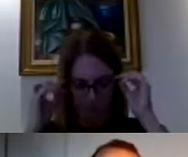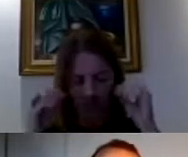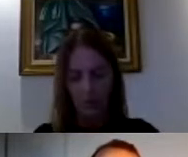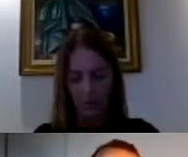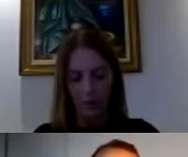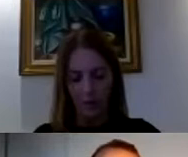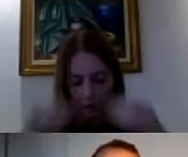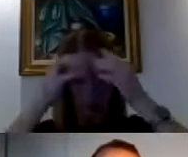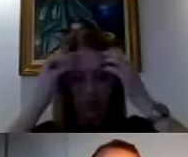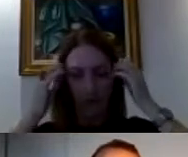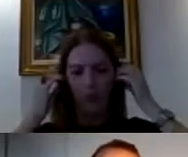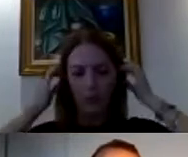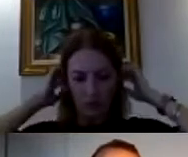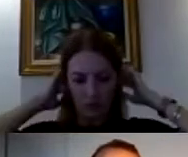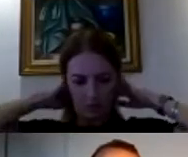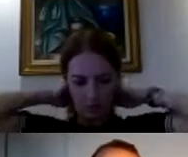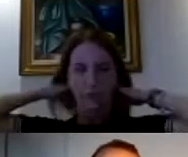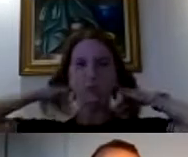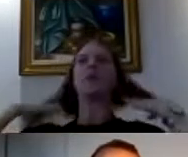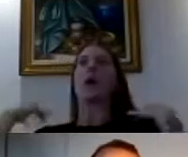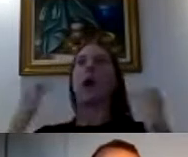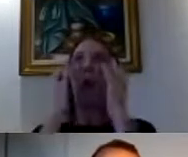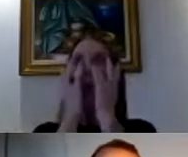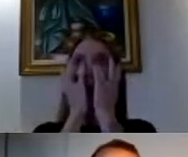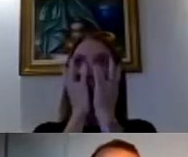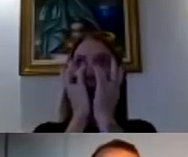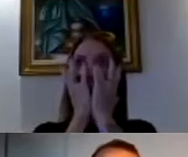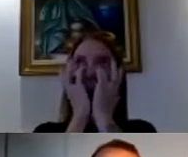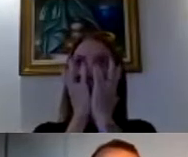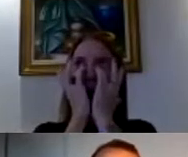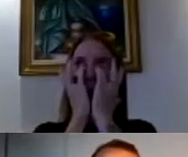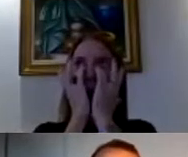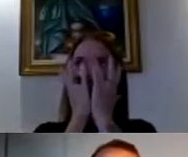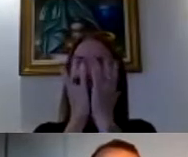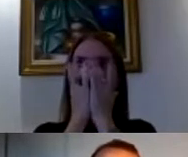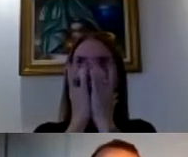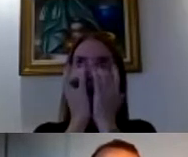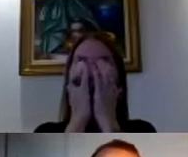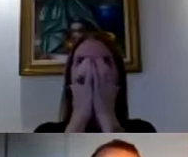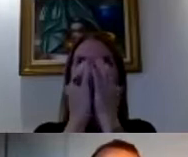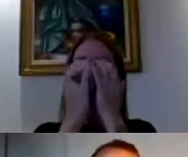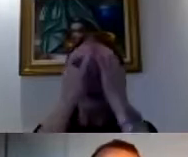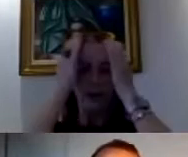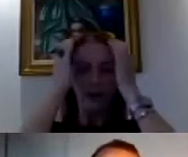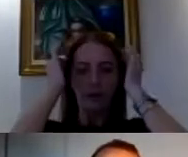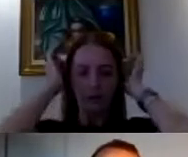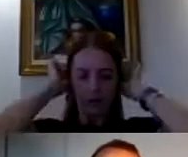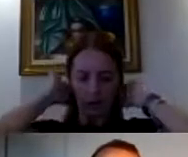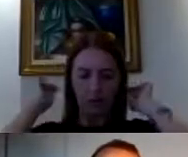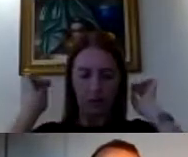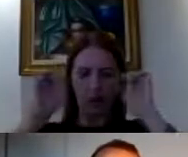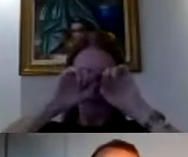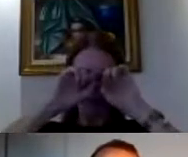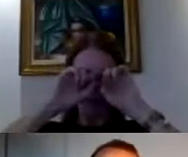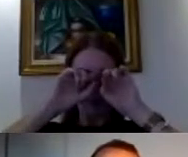vida, para servir a vocês e não nós nos servirmos de vocês, nós servimos a vocês. E isso é importante. O trabalho